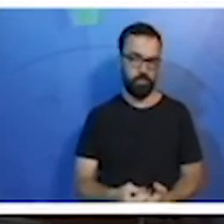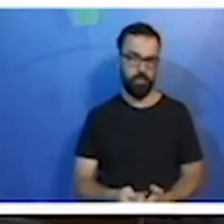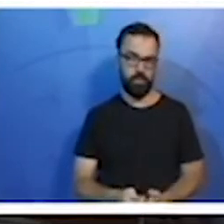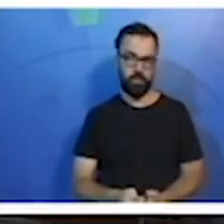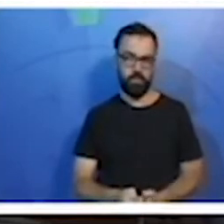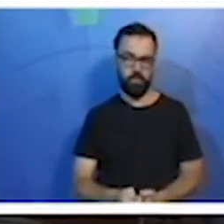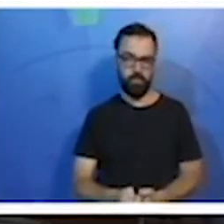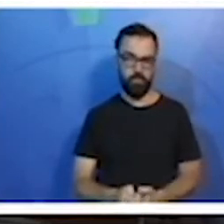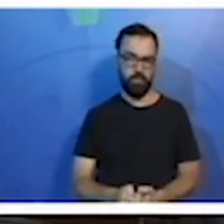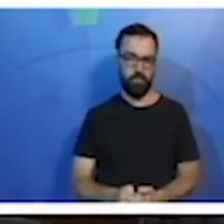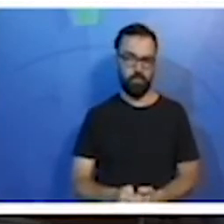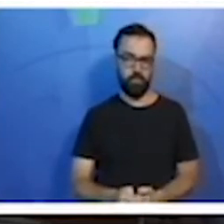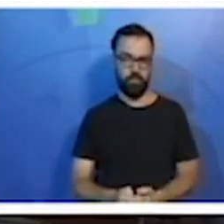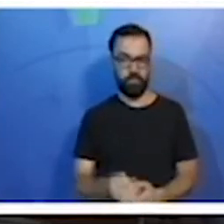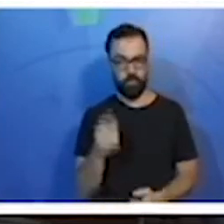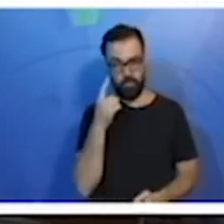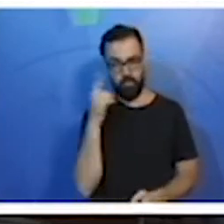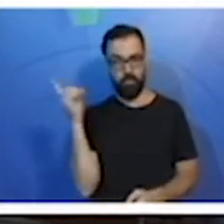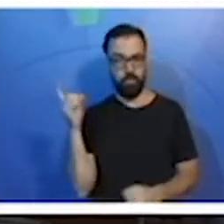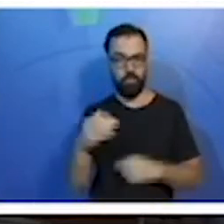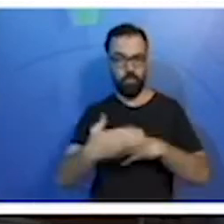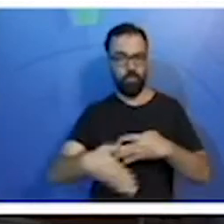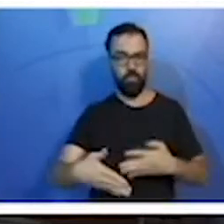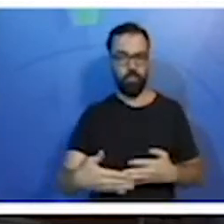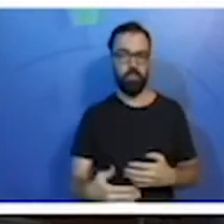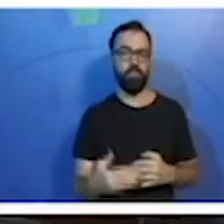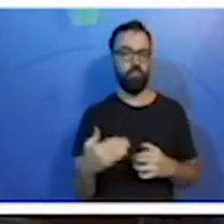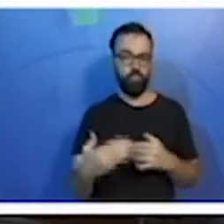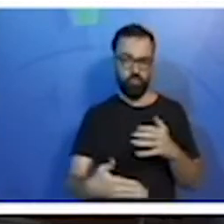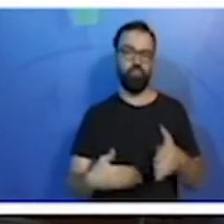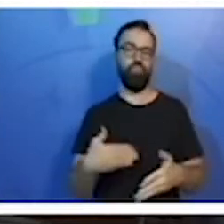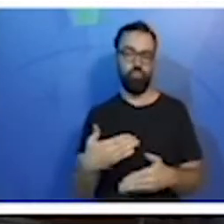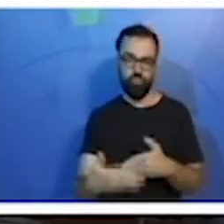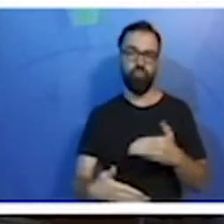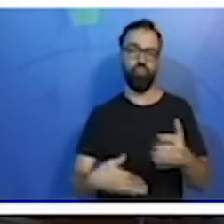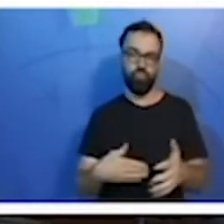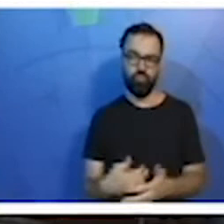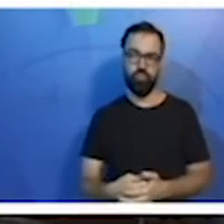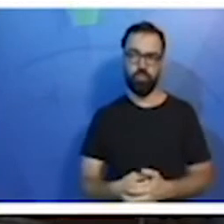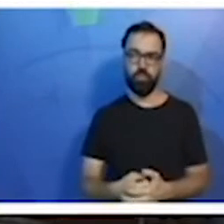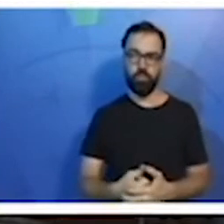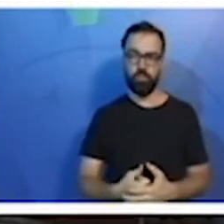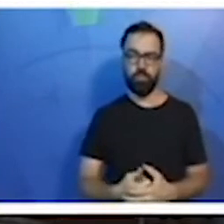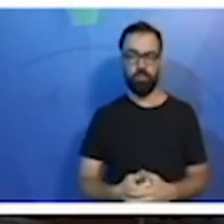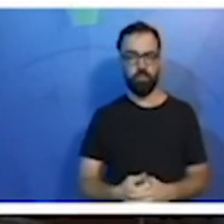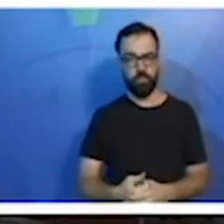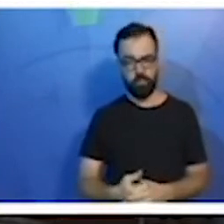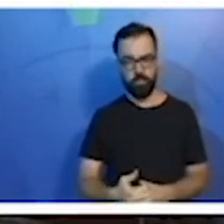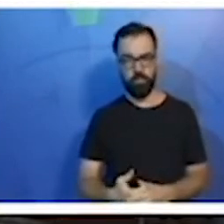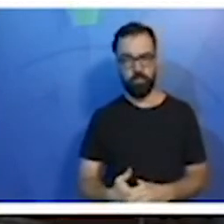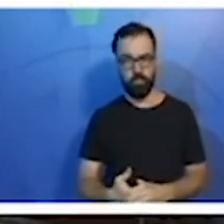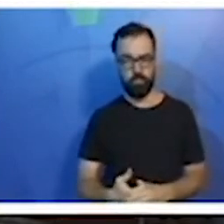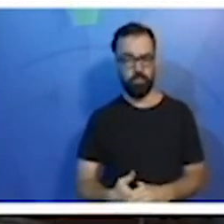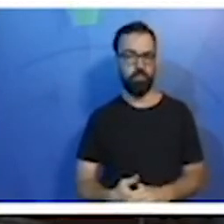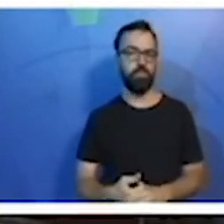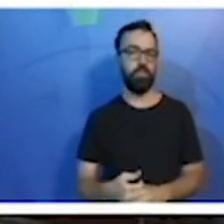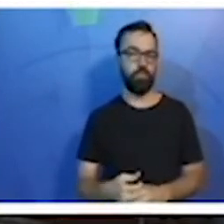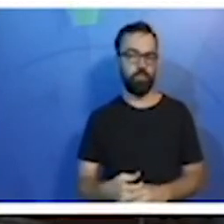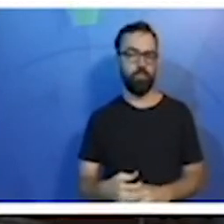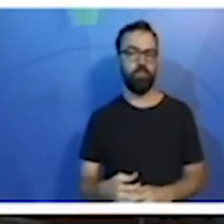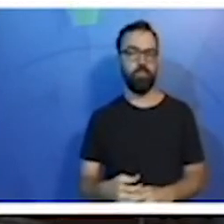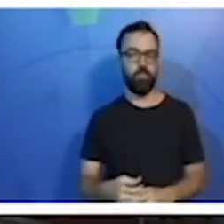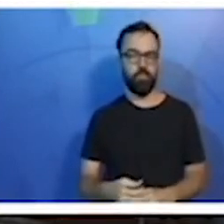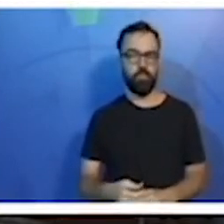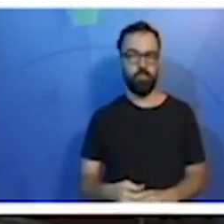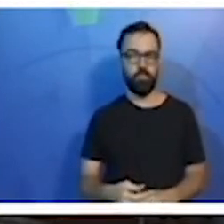no ciclismo de montanha Então essa esse tipo de prova é realizada em vários dias também não é pouco para que o atleta conseguiu se recuperar de um dia para o outro